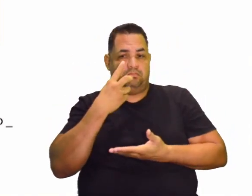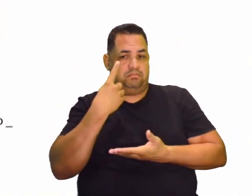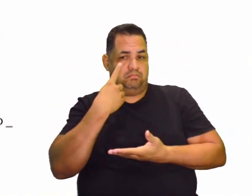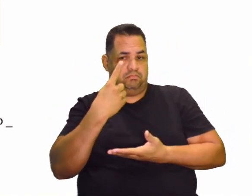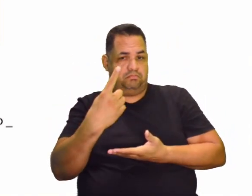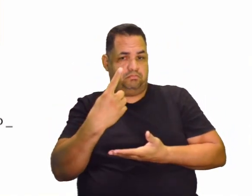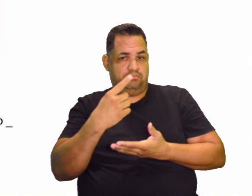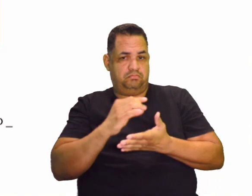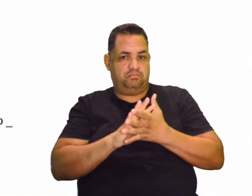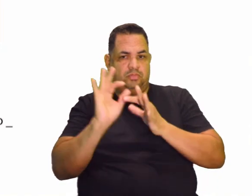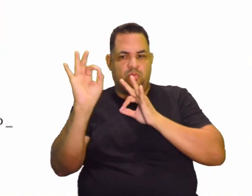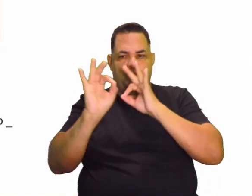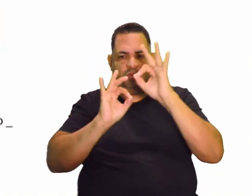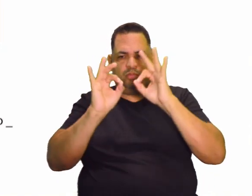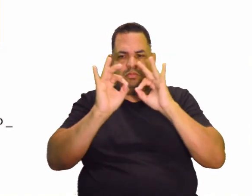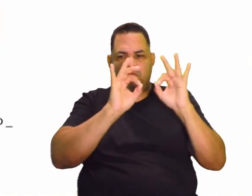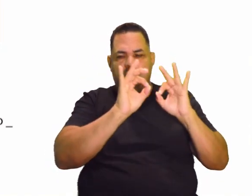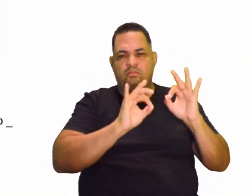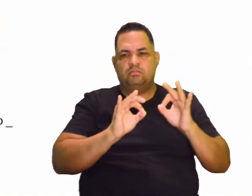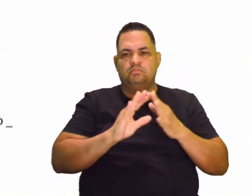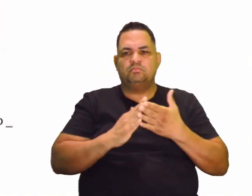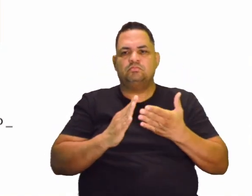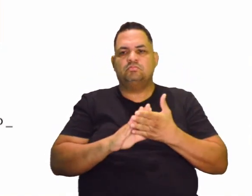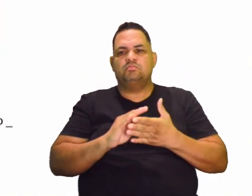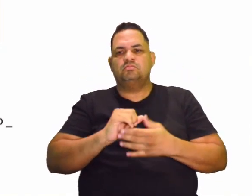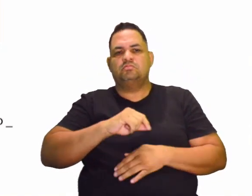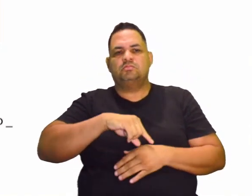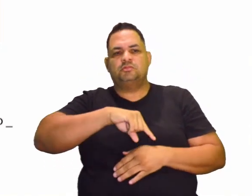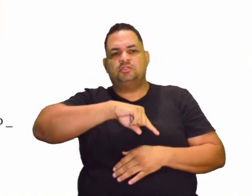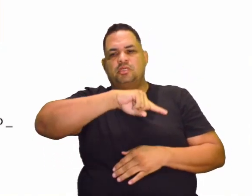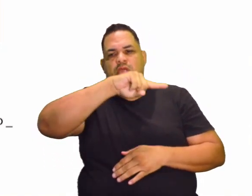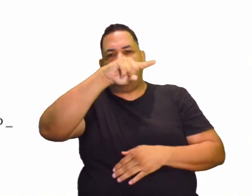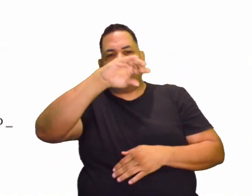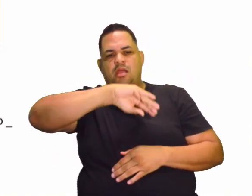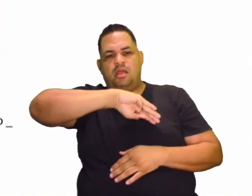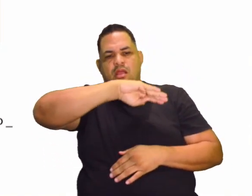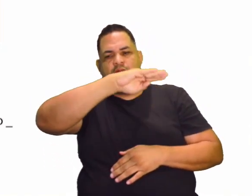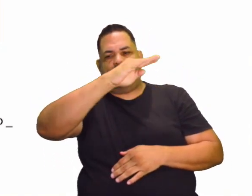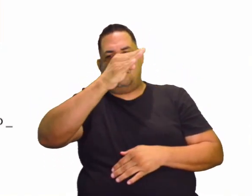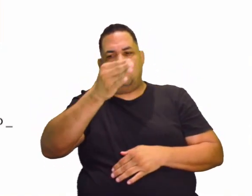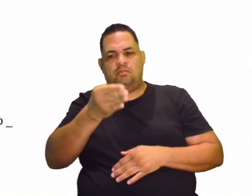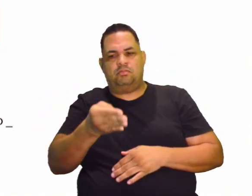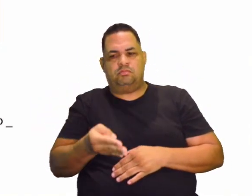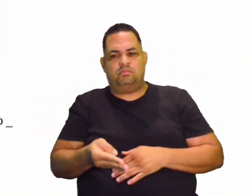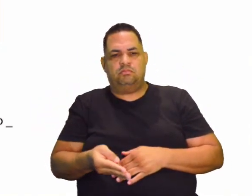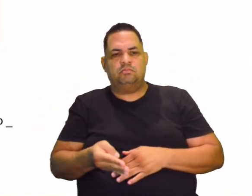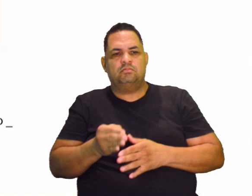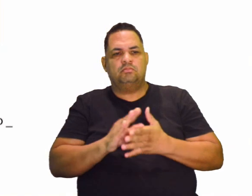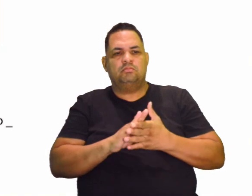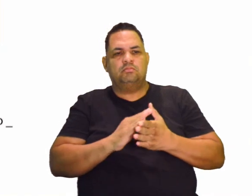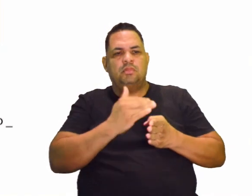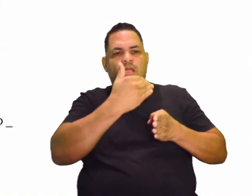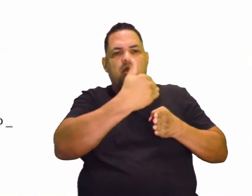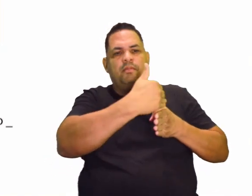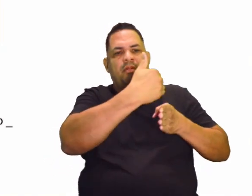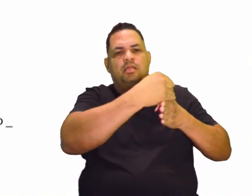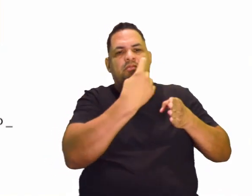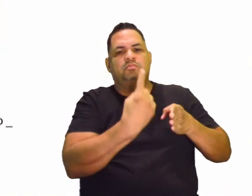eram ornamentados, como arco e paredes altas tornaram Roma a